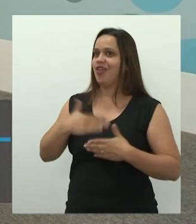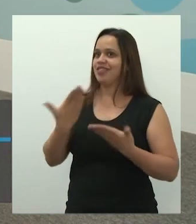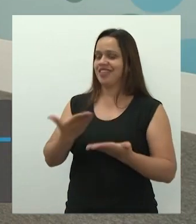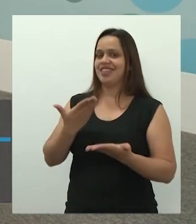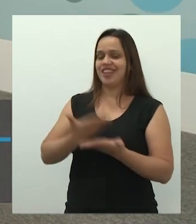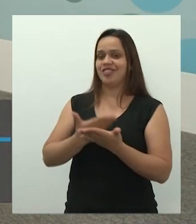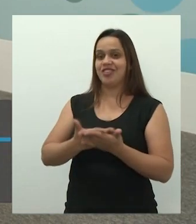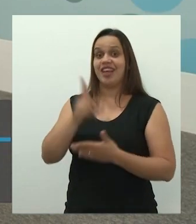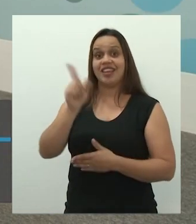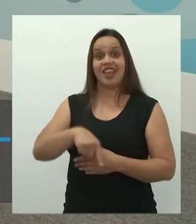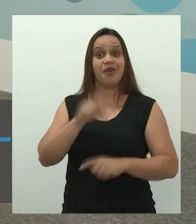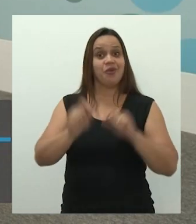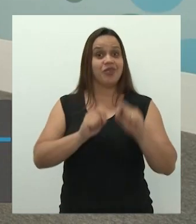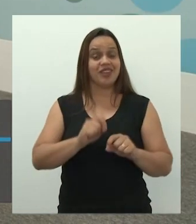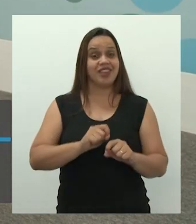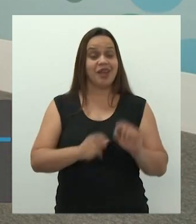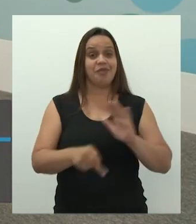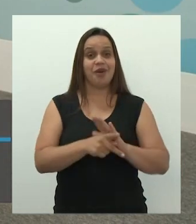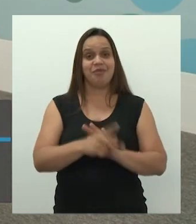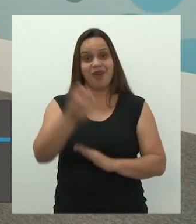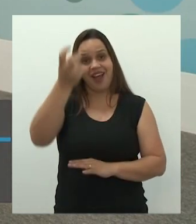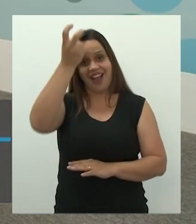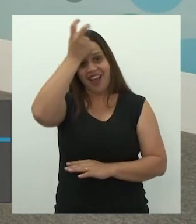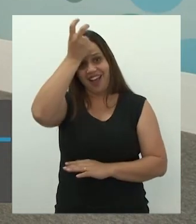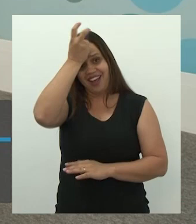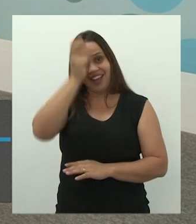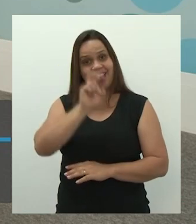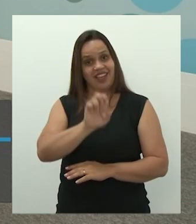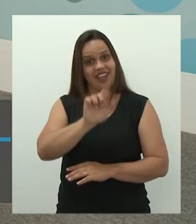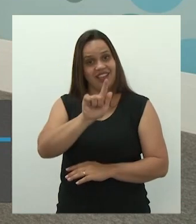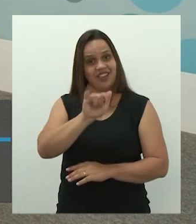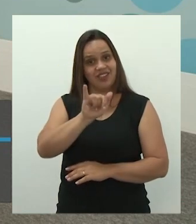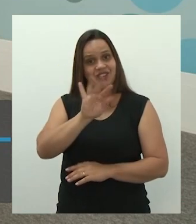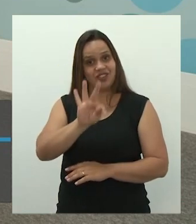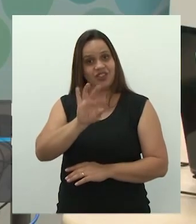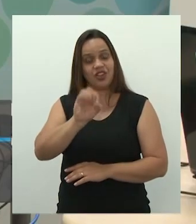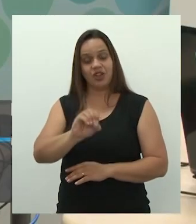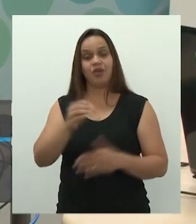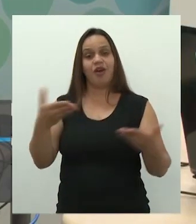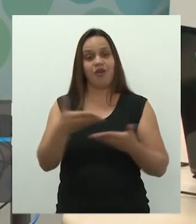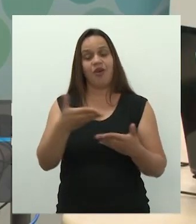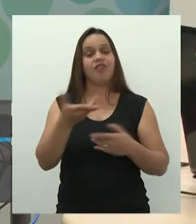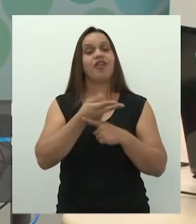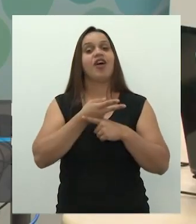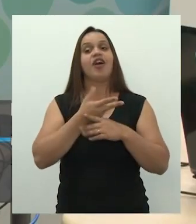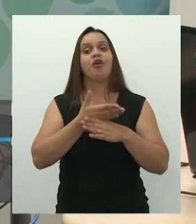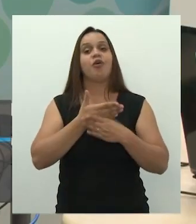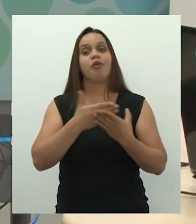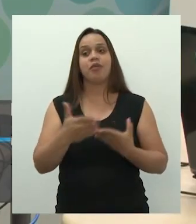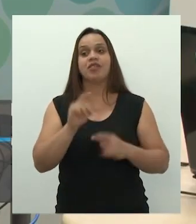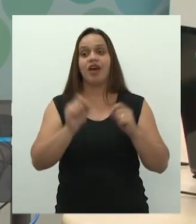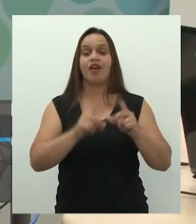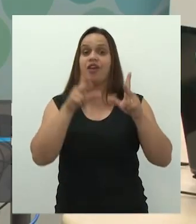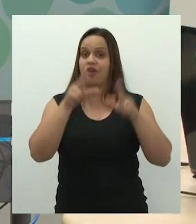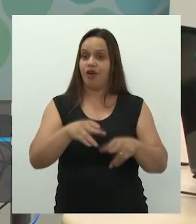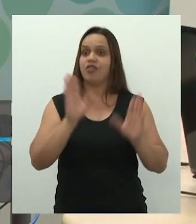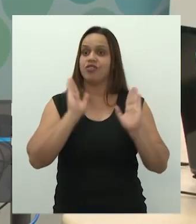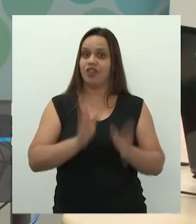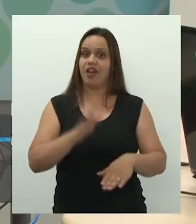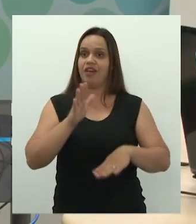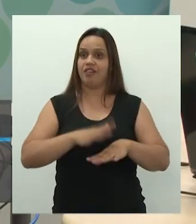estamos falando do Egito. Então, a gente vai começar a analisar agora também, assim como nós fizemos com a Mesopotâmia,